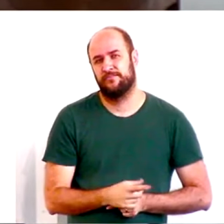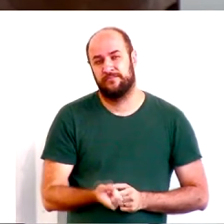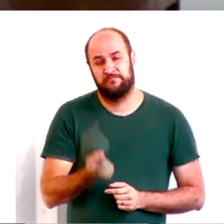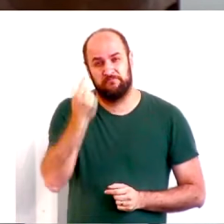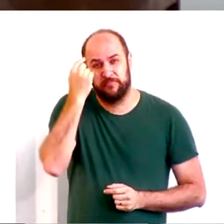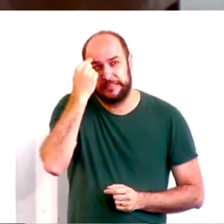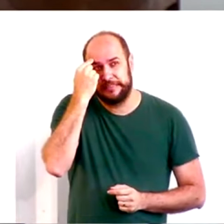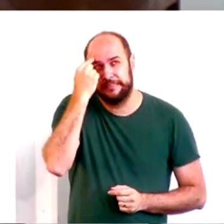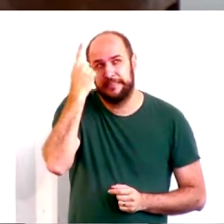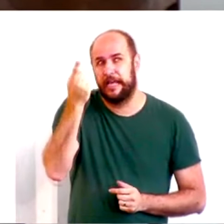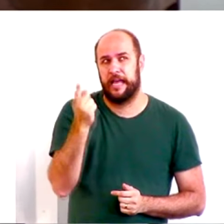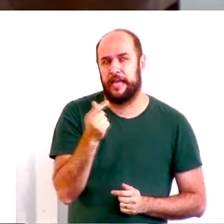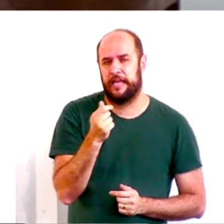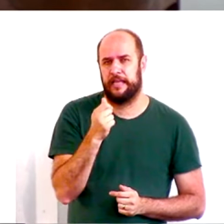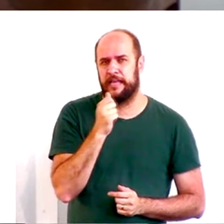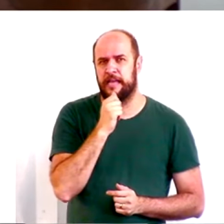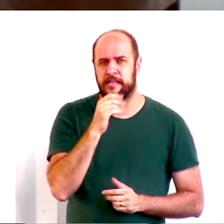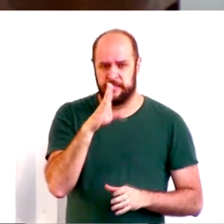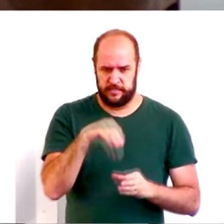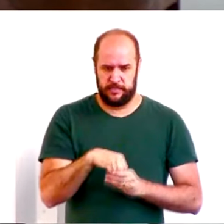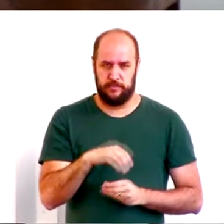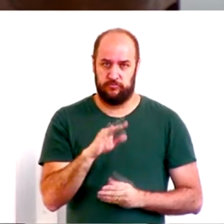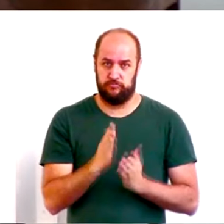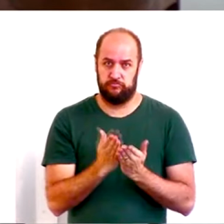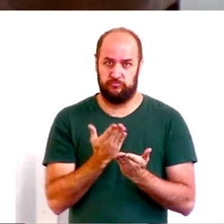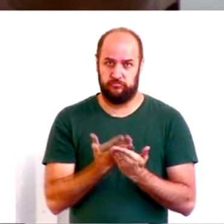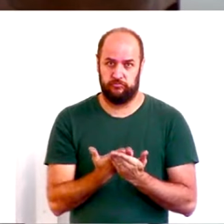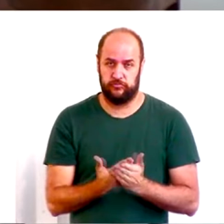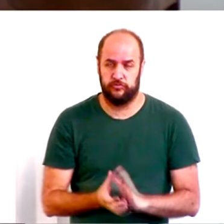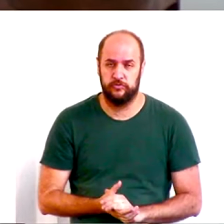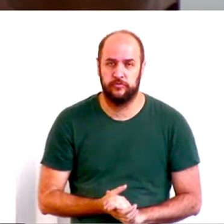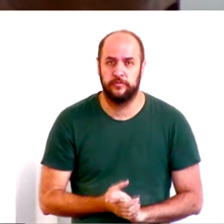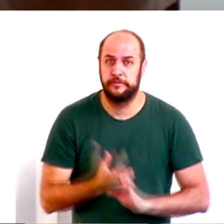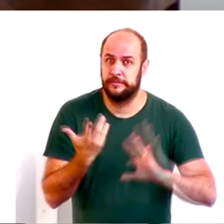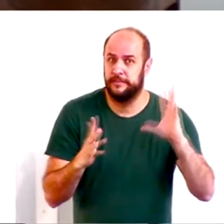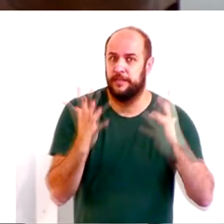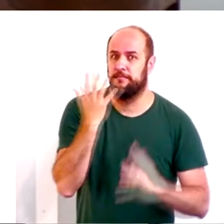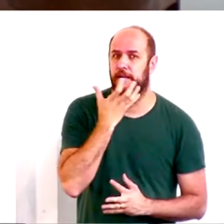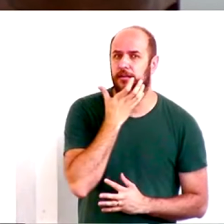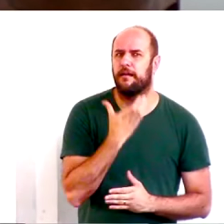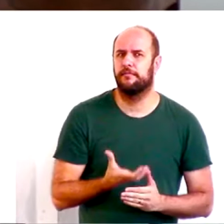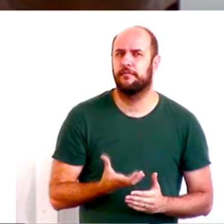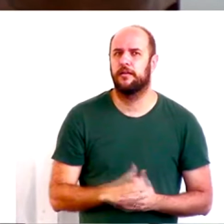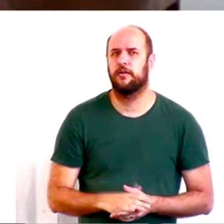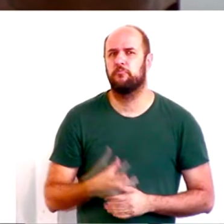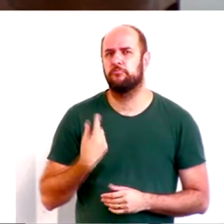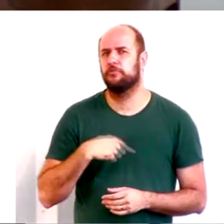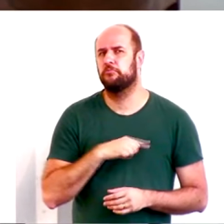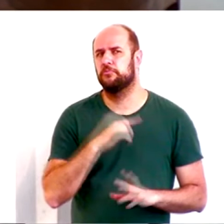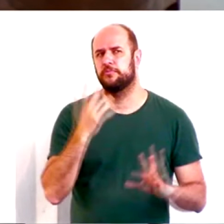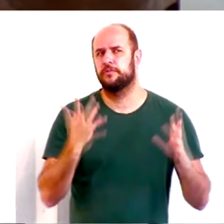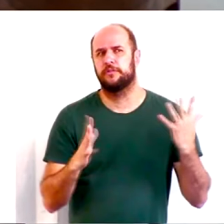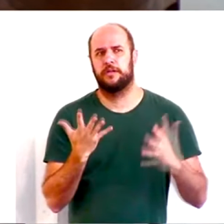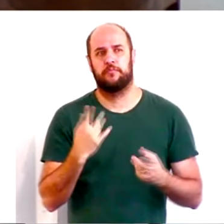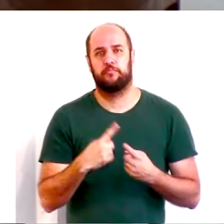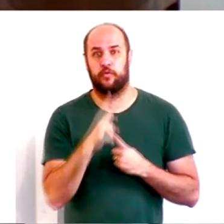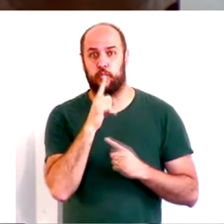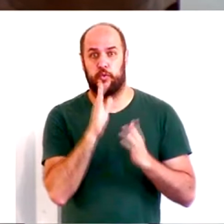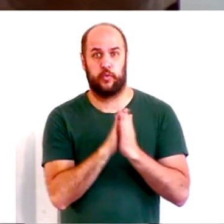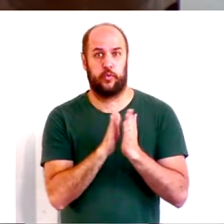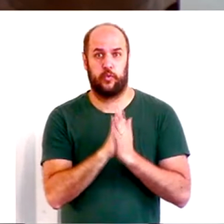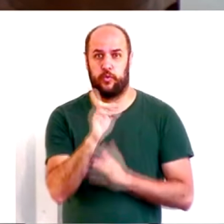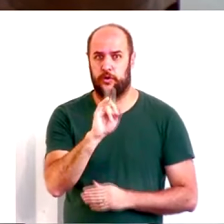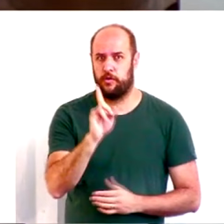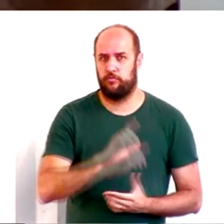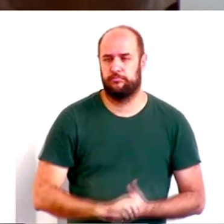marcante aqui no texto quando a gente celebra o Natal a gente não faz porque comemora o aniversário só